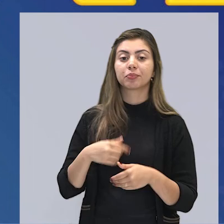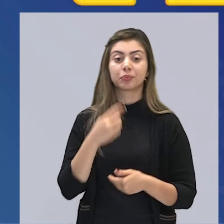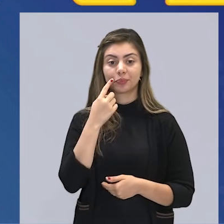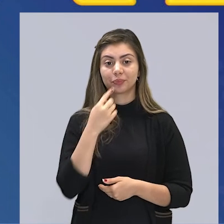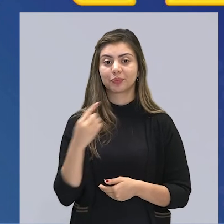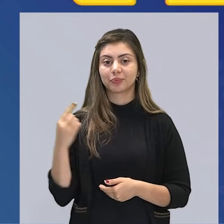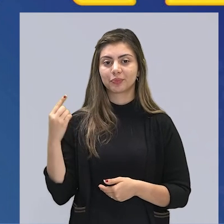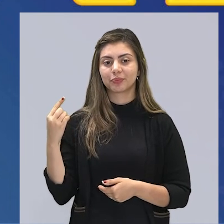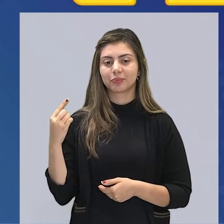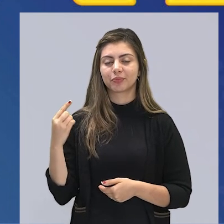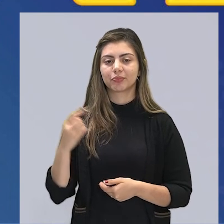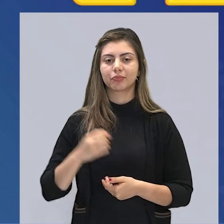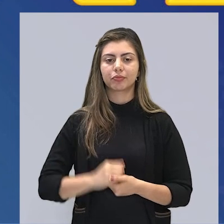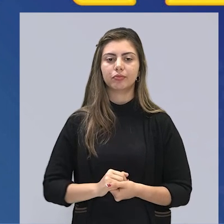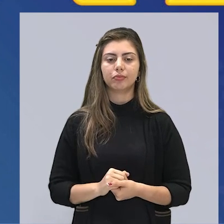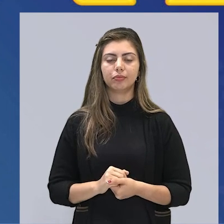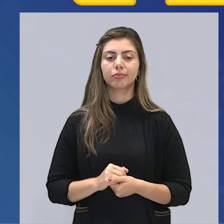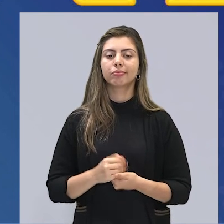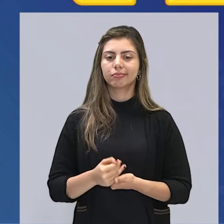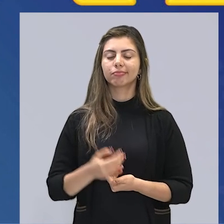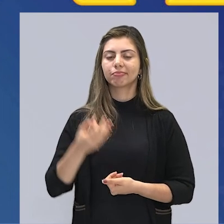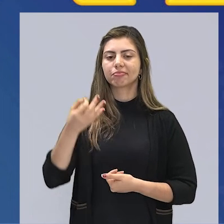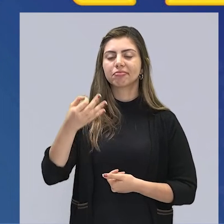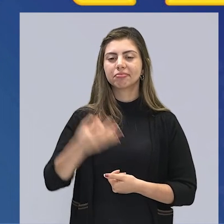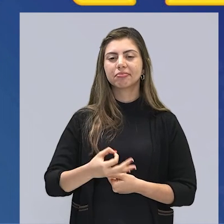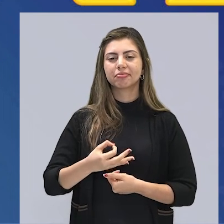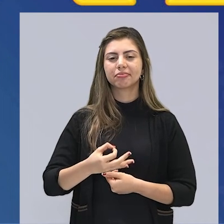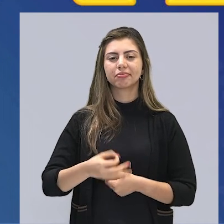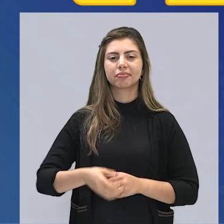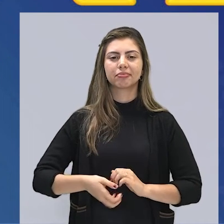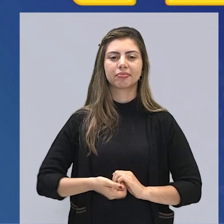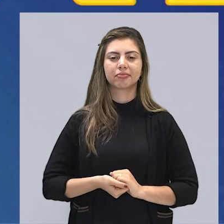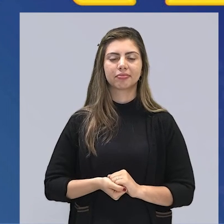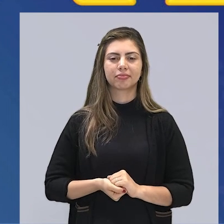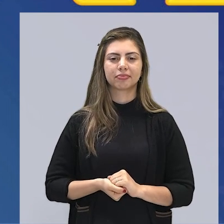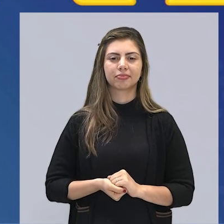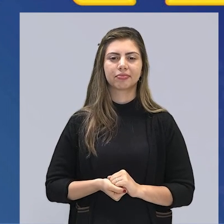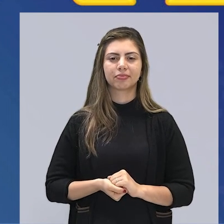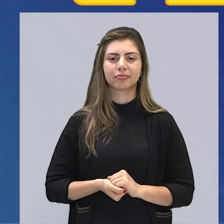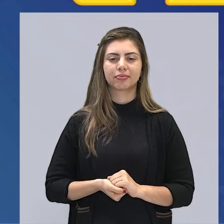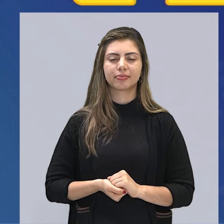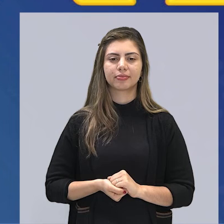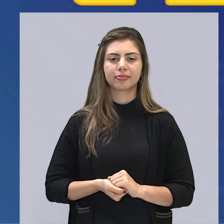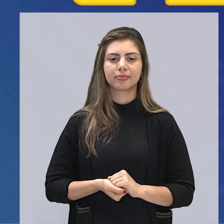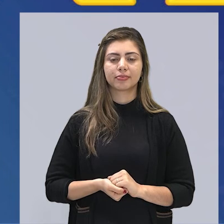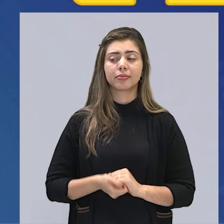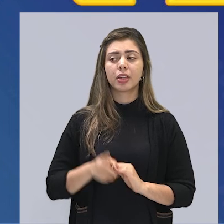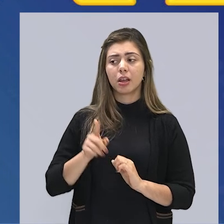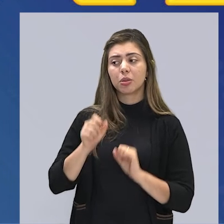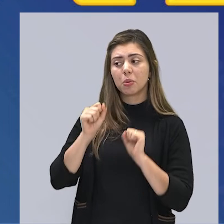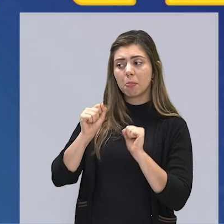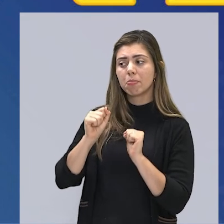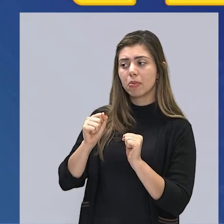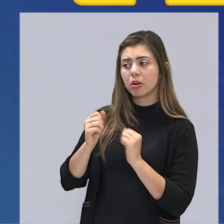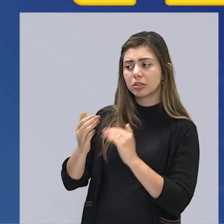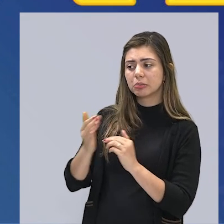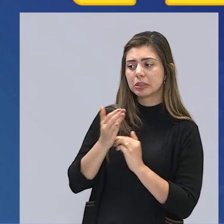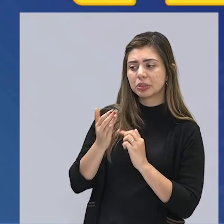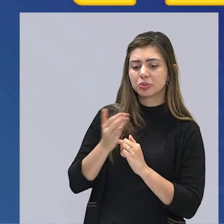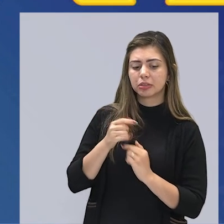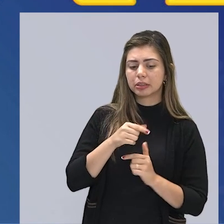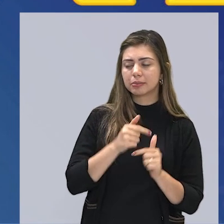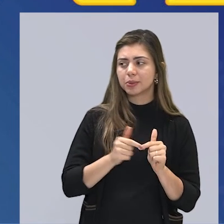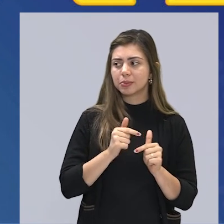correta? Então está right. Could you help me with this problem? Poderia me ajudar com esse problema?